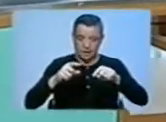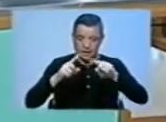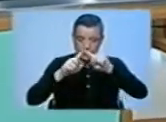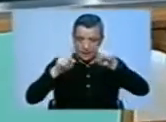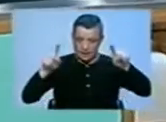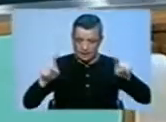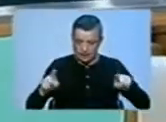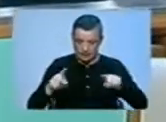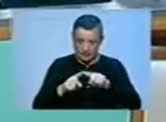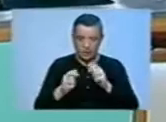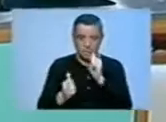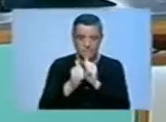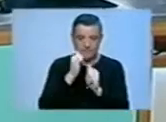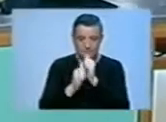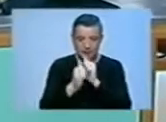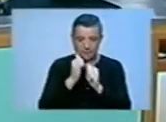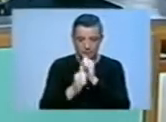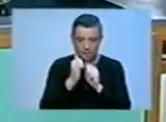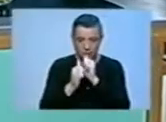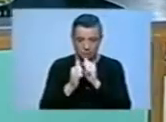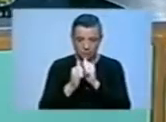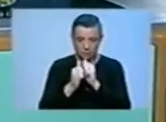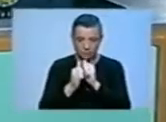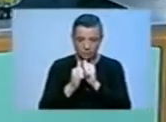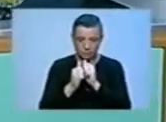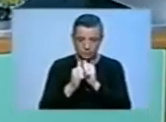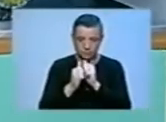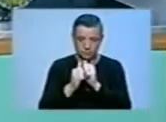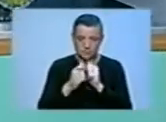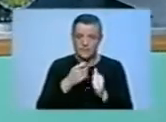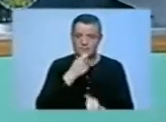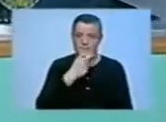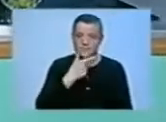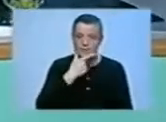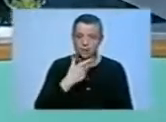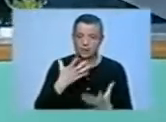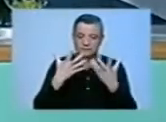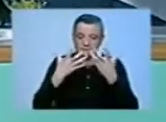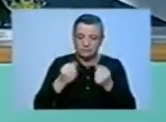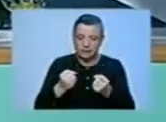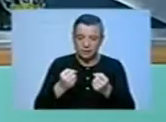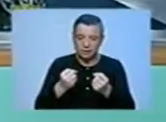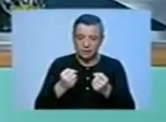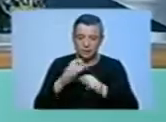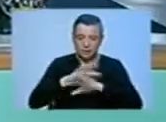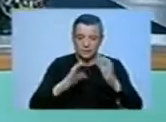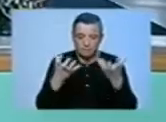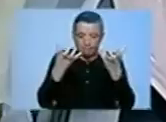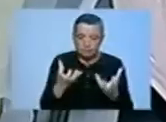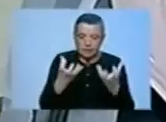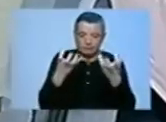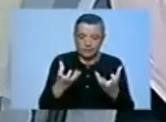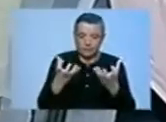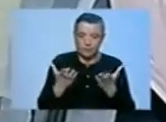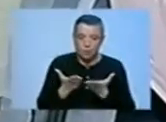colocar uma folha de papel do estado e vamos expor alguns feições secos cima de forma a fazer peso o